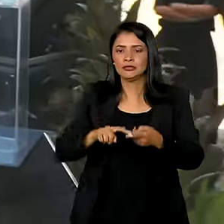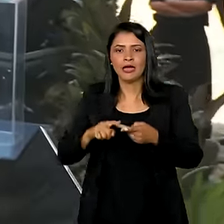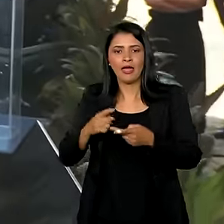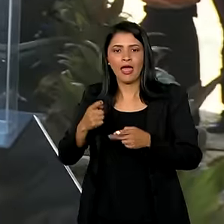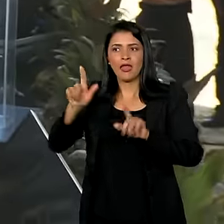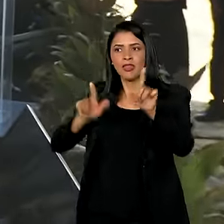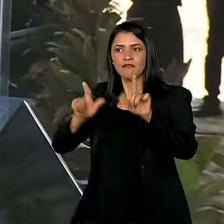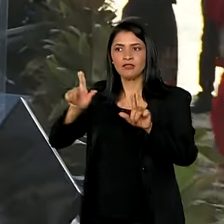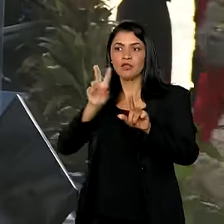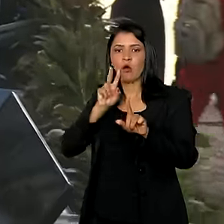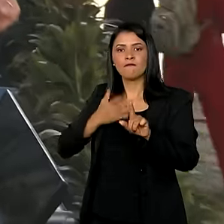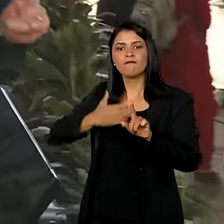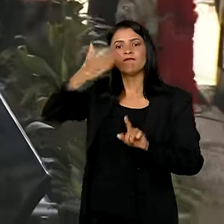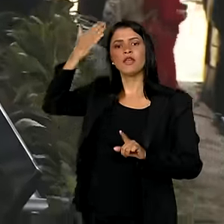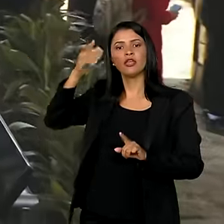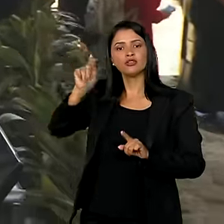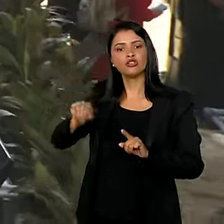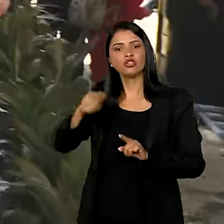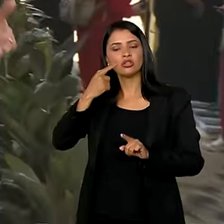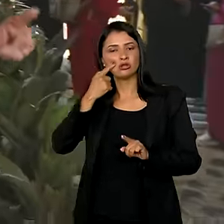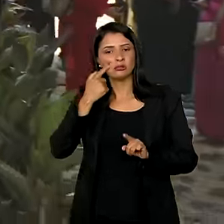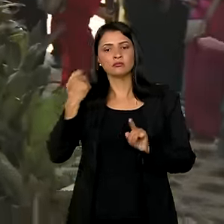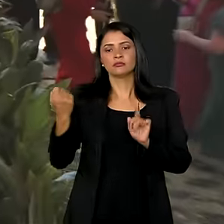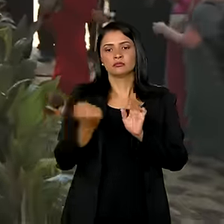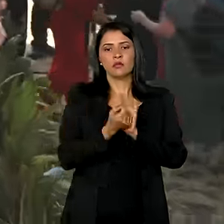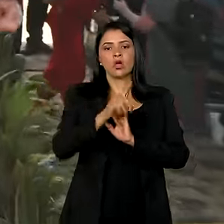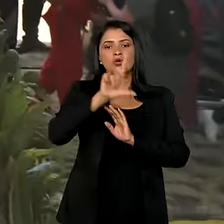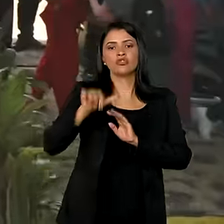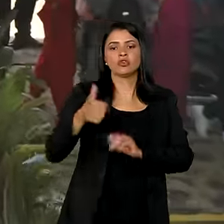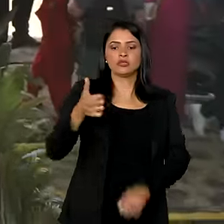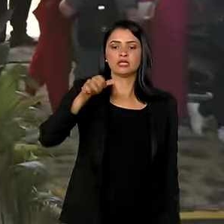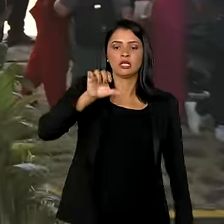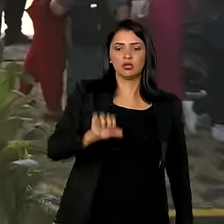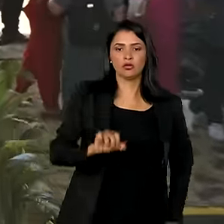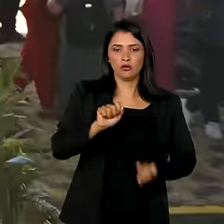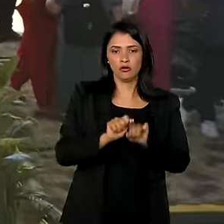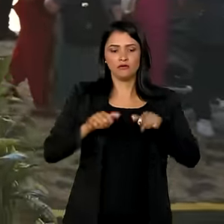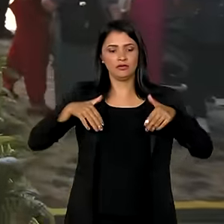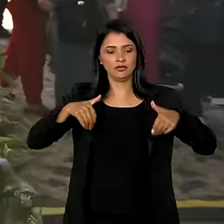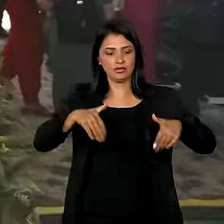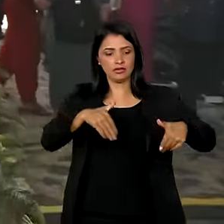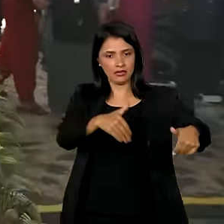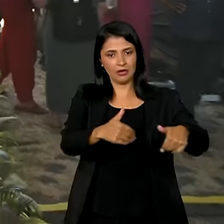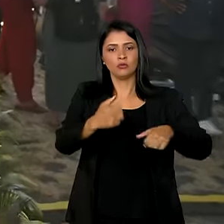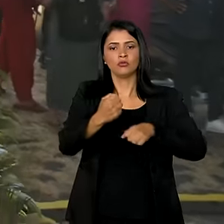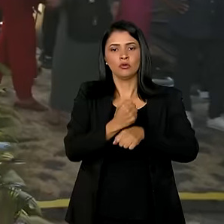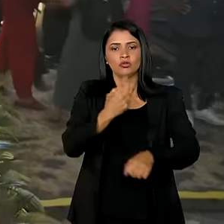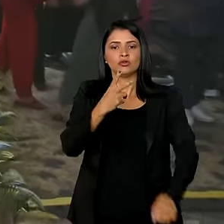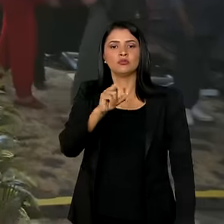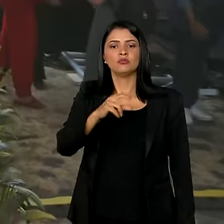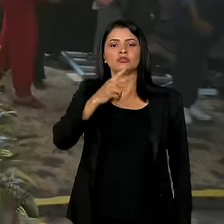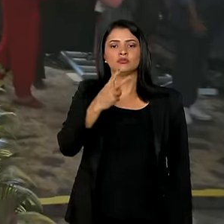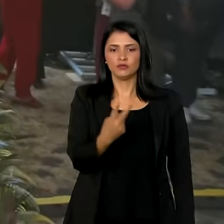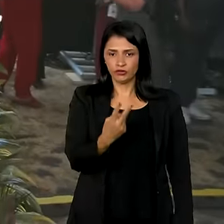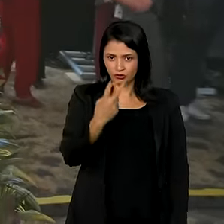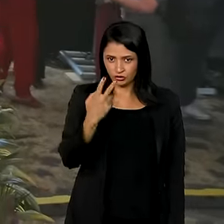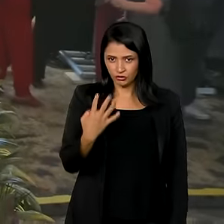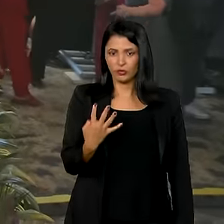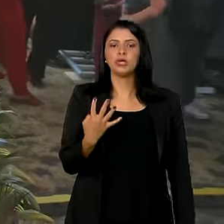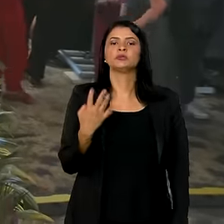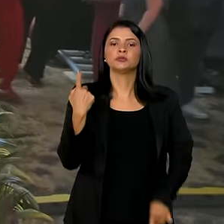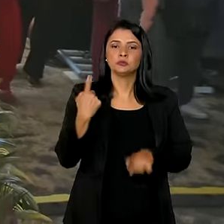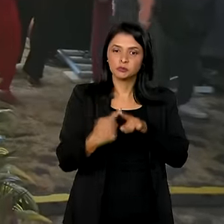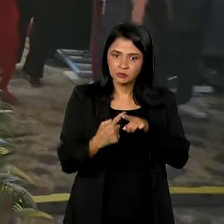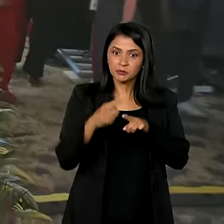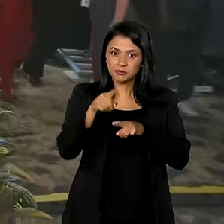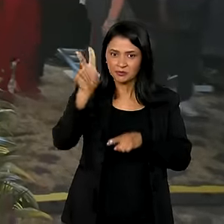da televisão. Marque o dia 19 de setembro de 2024, porque